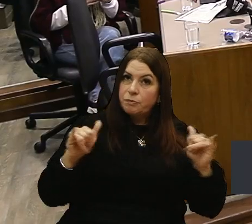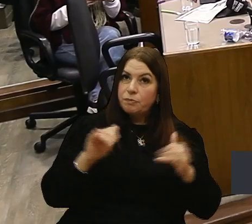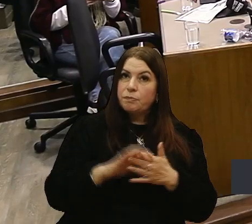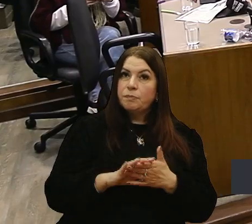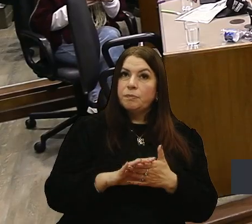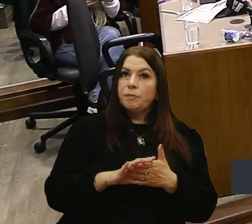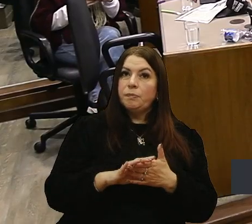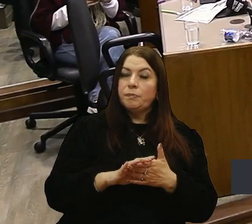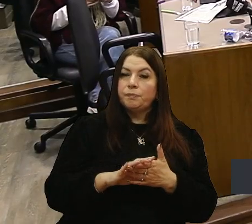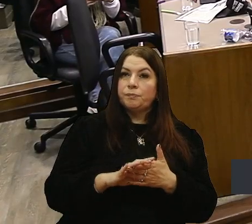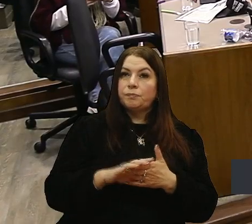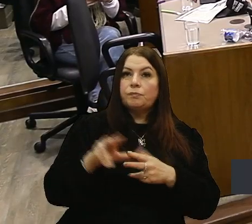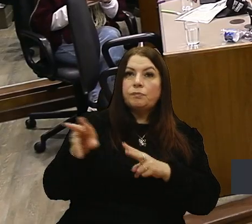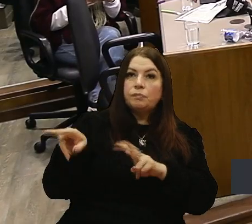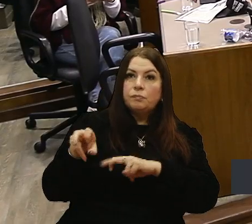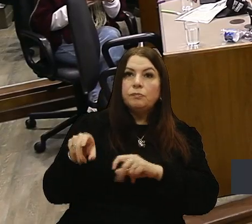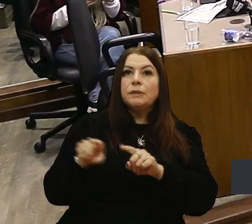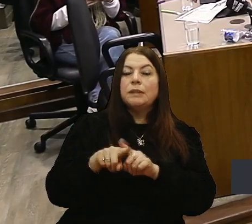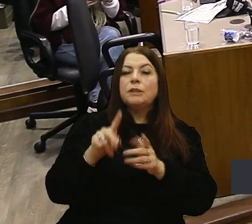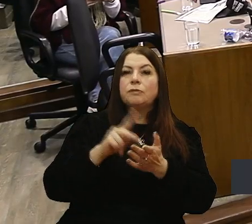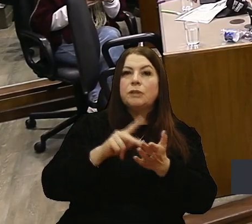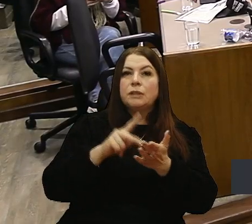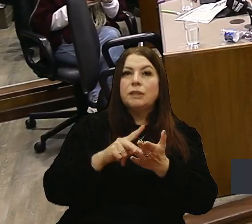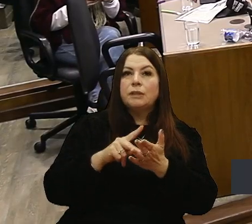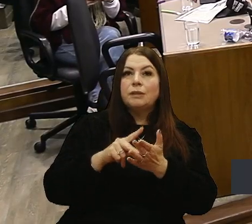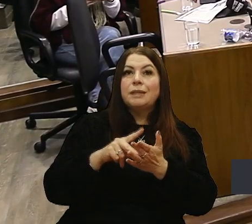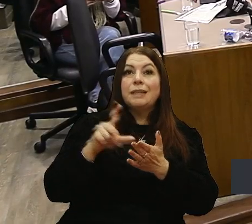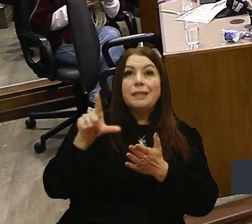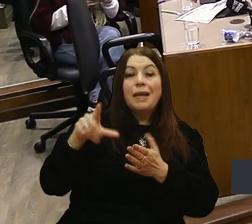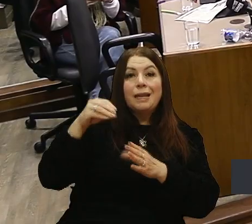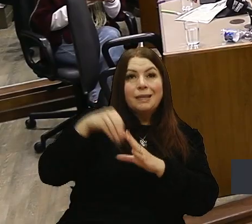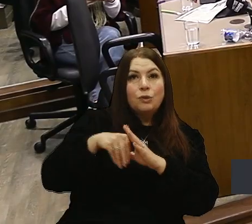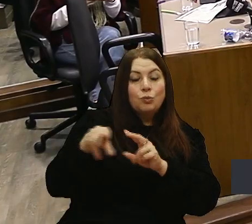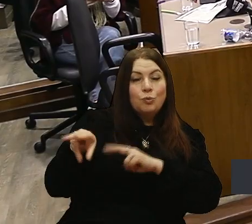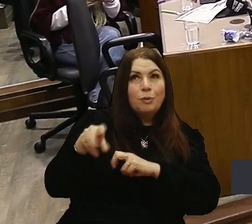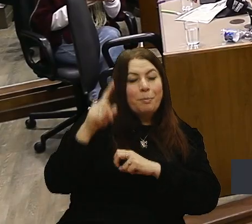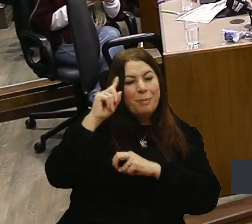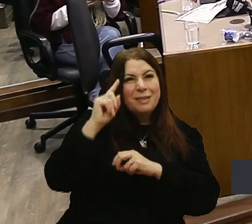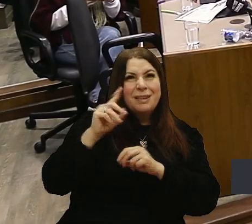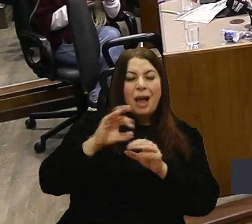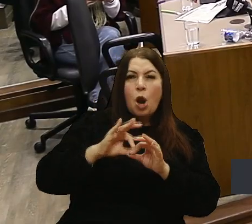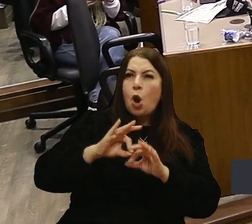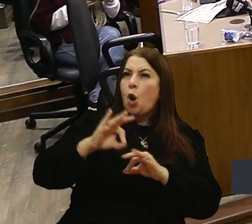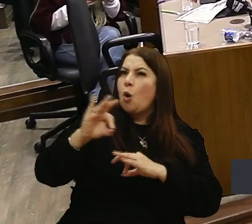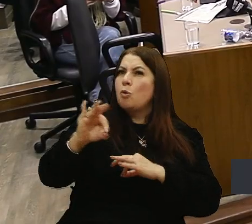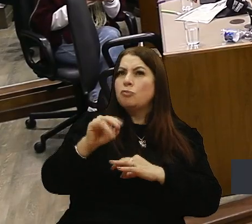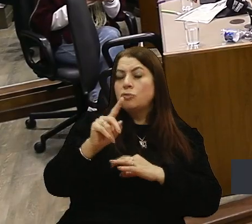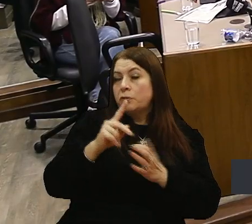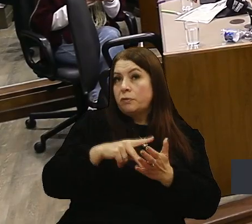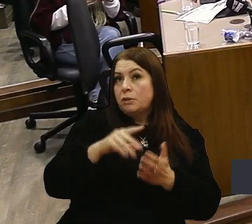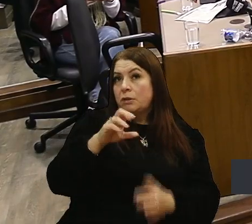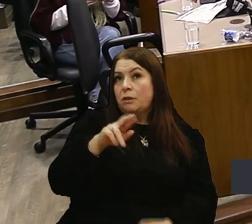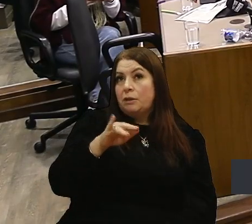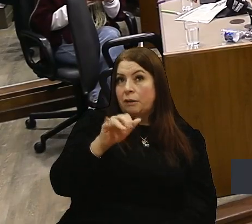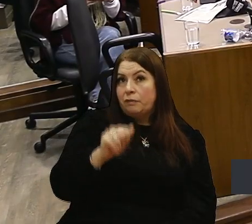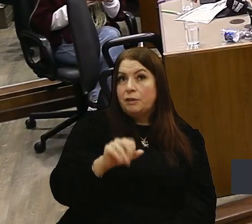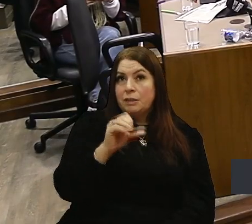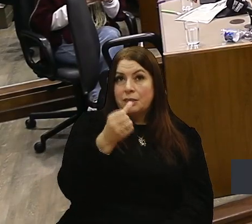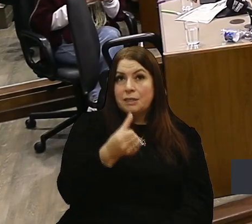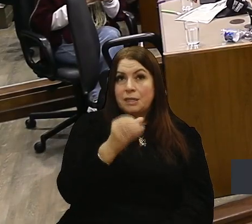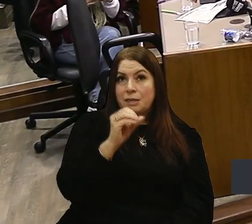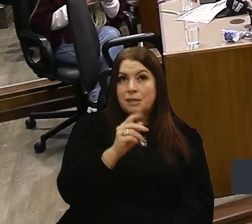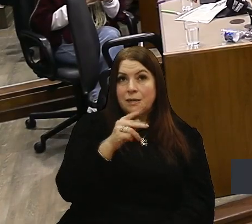quem está no campo. E, de fato, quando a gente fala quem está no campo, parece distante, longínquo, e de fato é, né? Criúva, 60 km de Caxias do